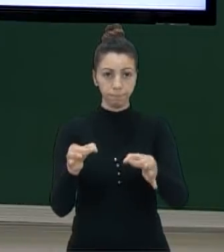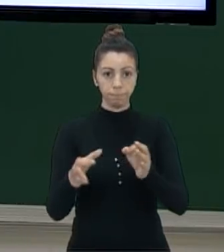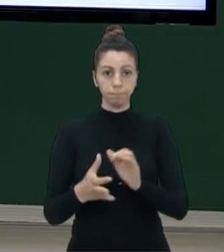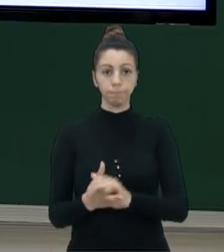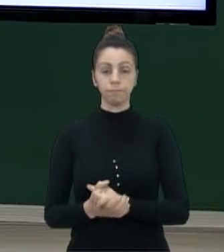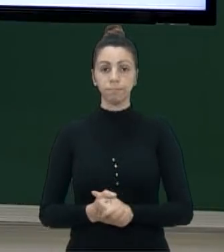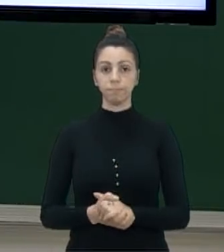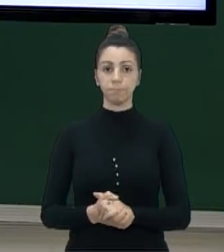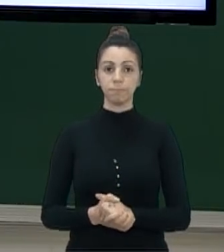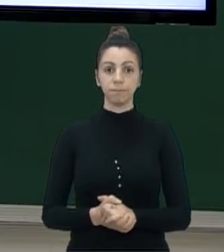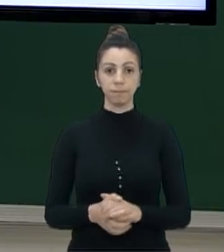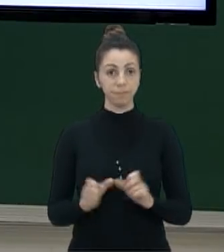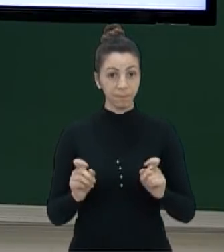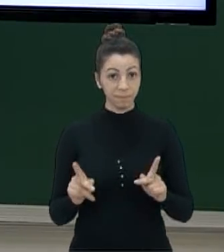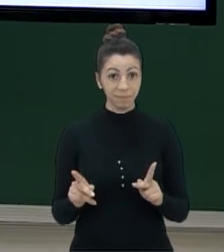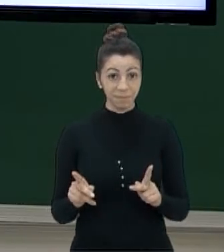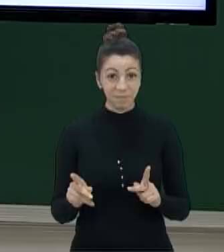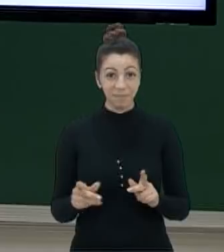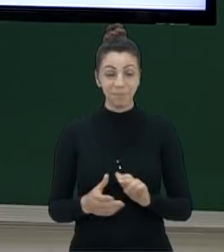L. Ok?